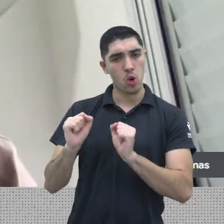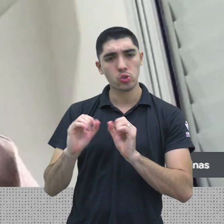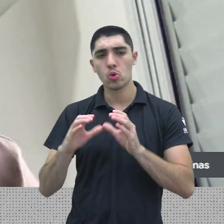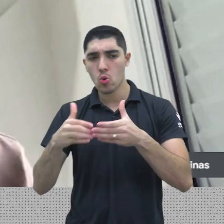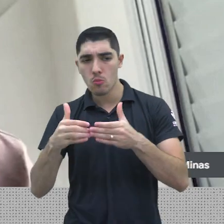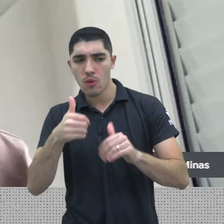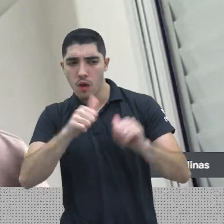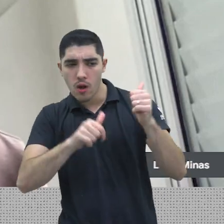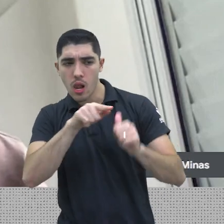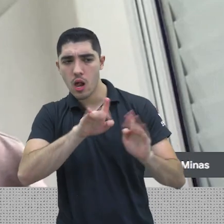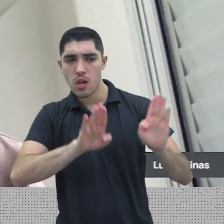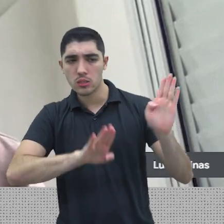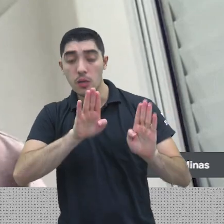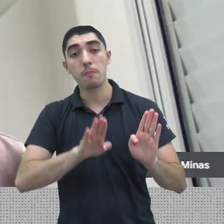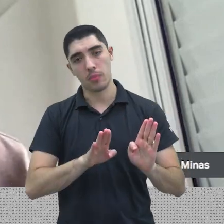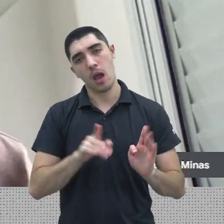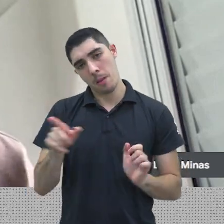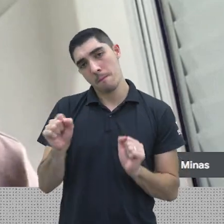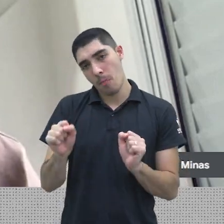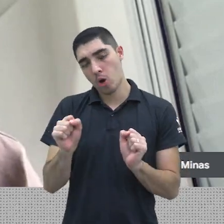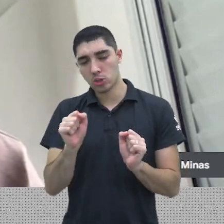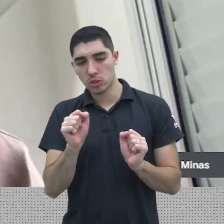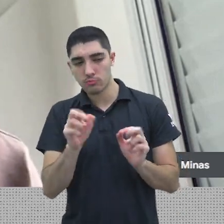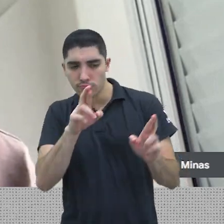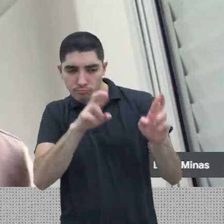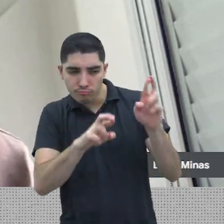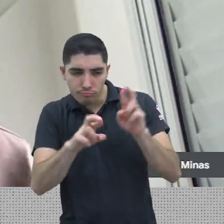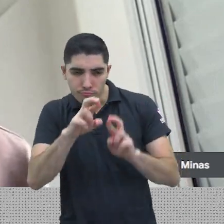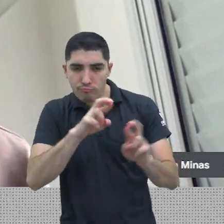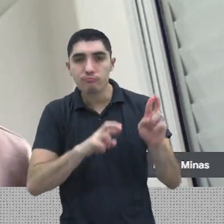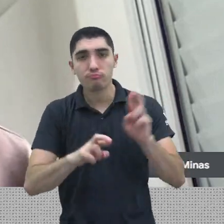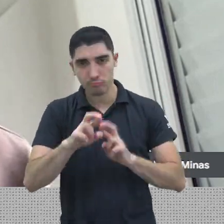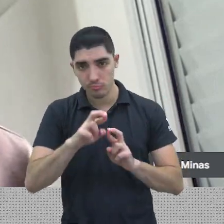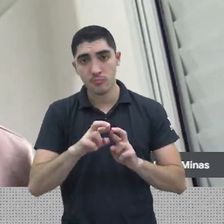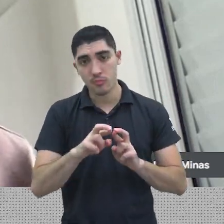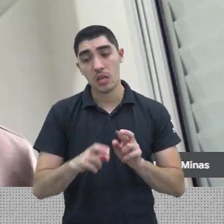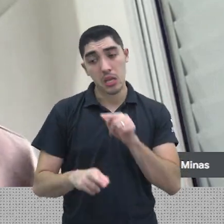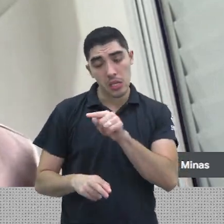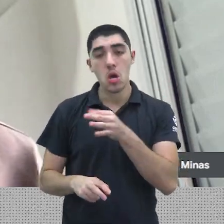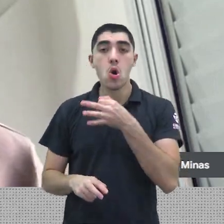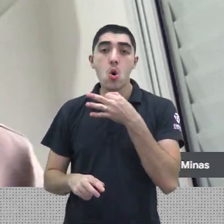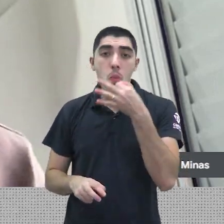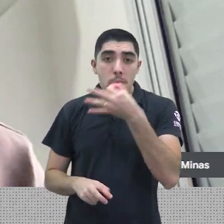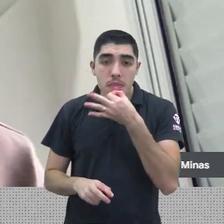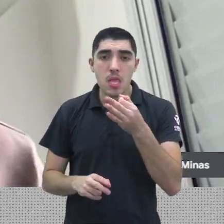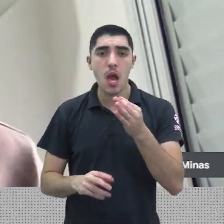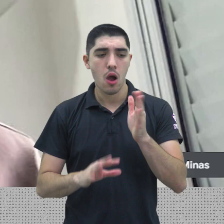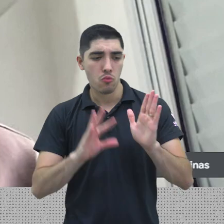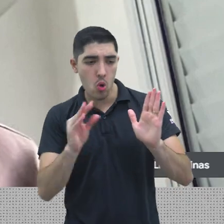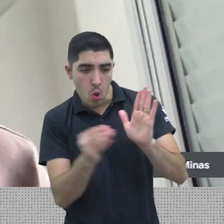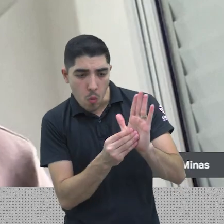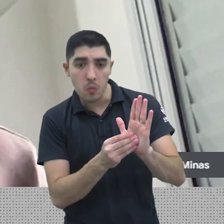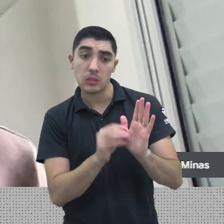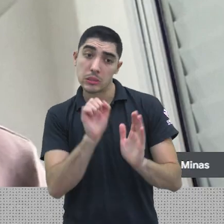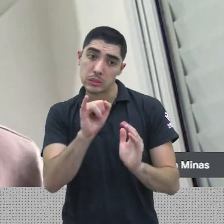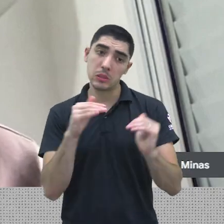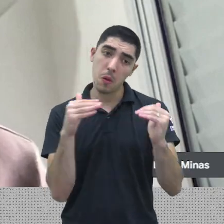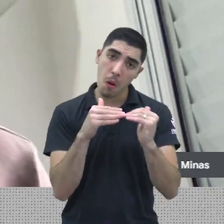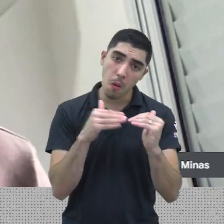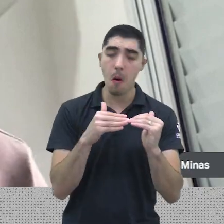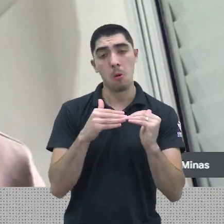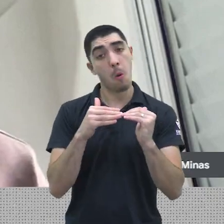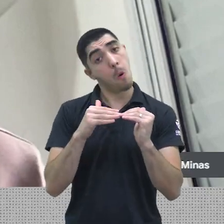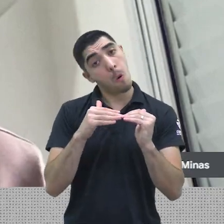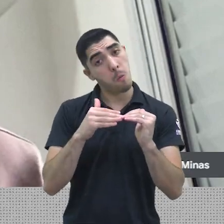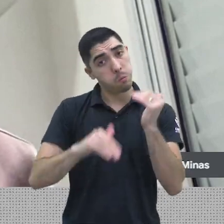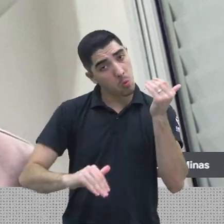projeto, sim, esse projeto a comissão pode sim examinar, tá? E exará os seus pareceres, né,